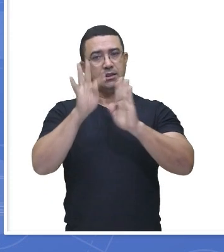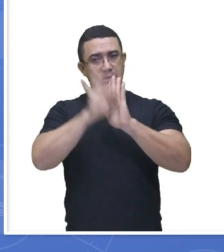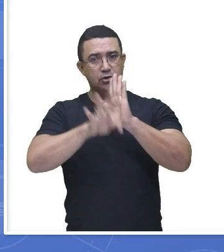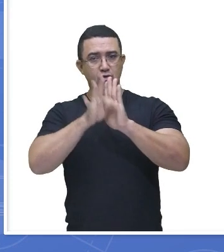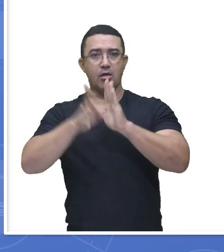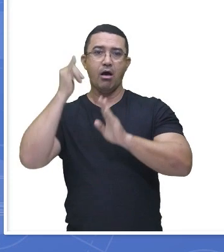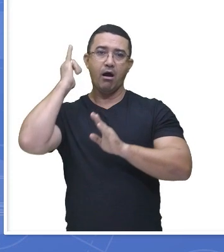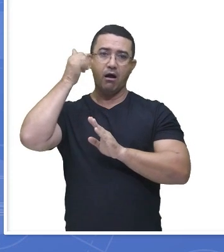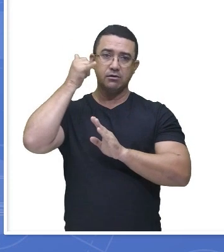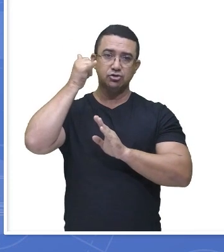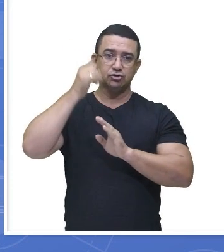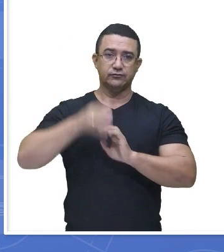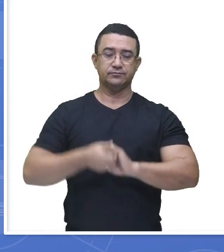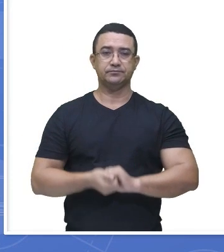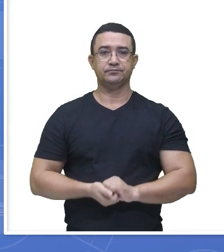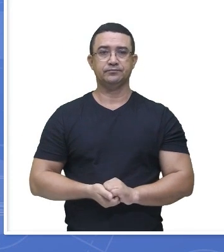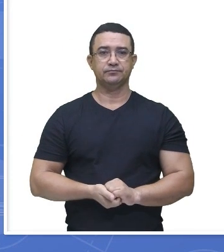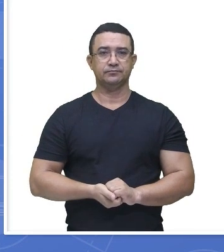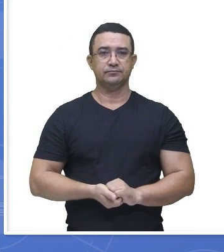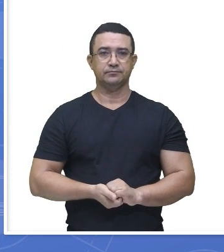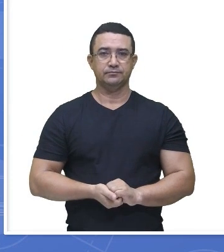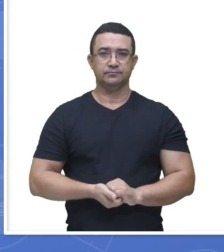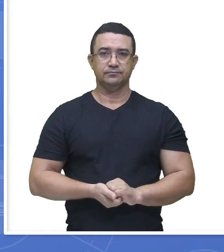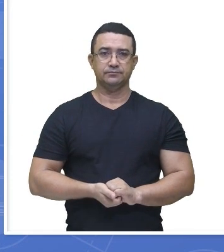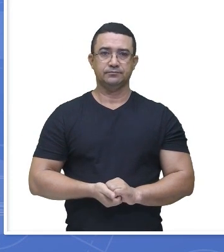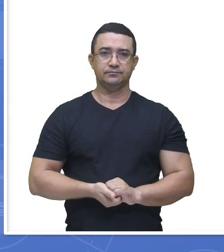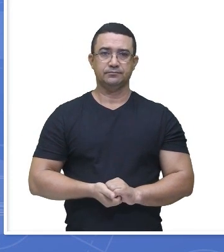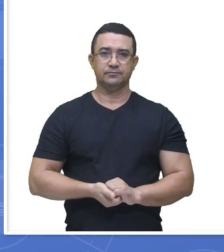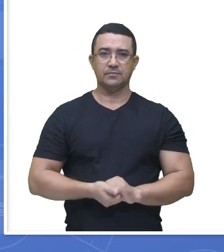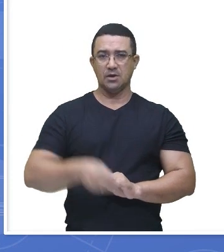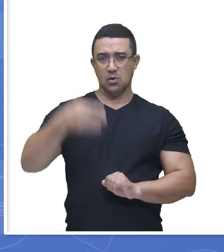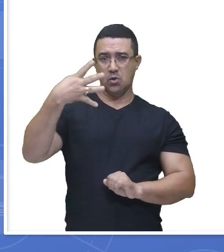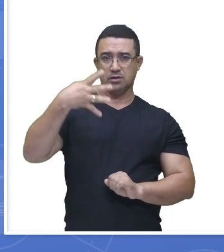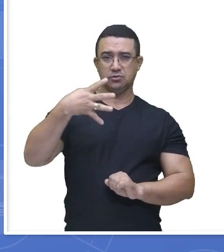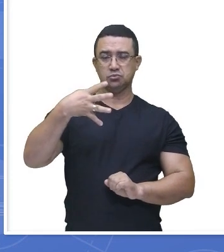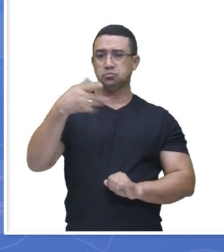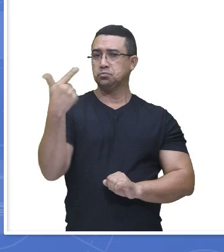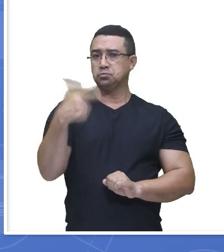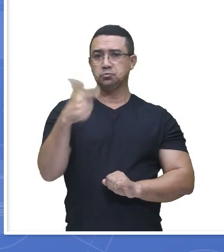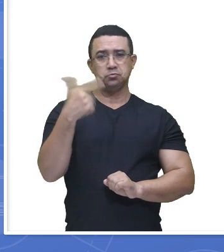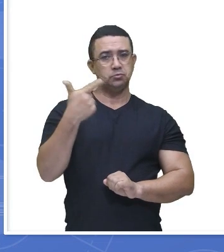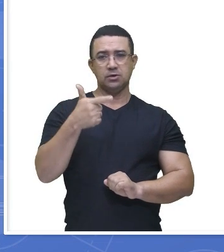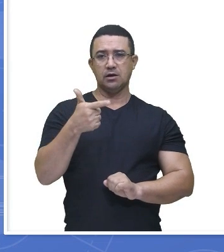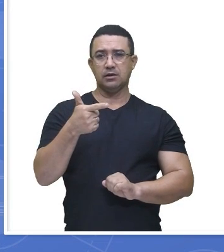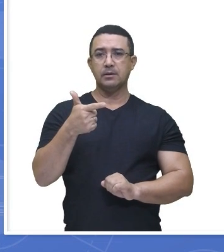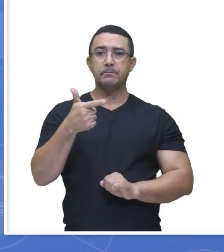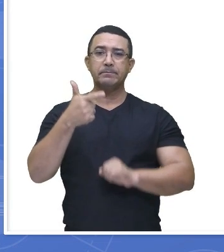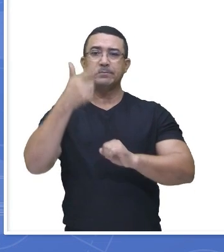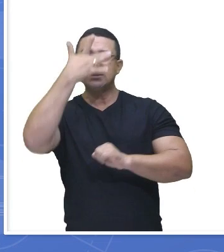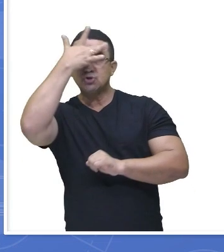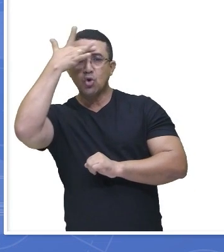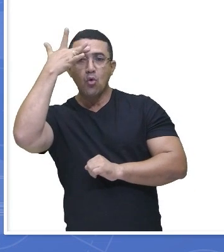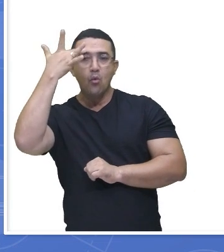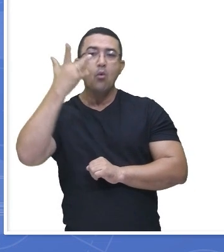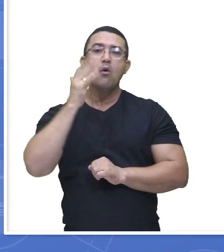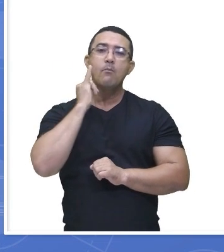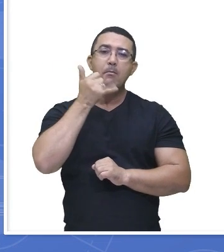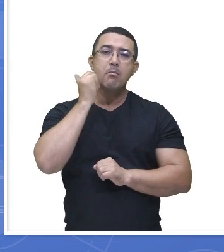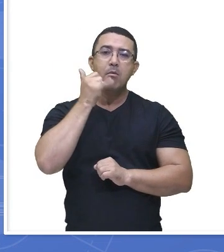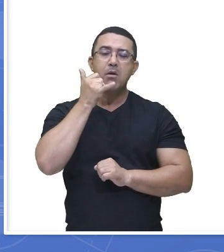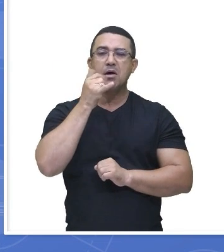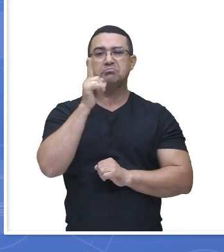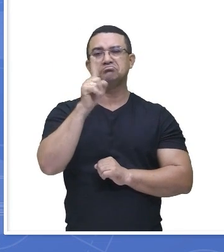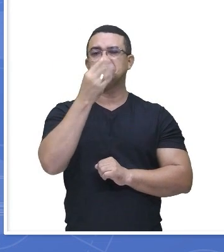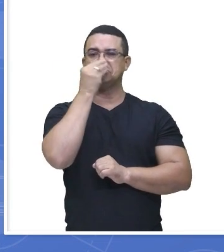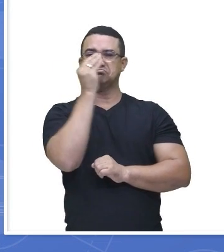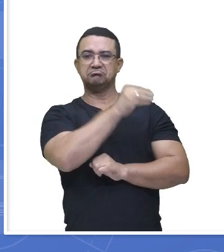temos FVV. E depois a 4. No posee narrador ni dá muita importância à imaginação